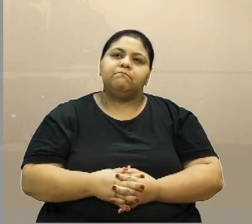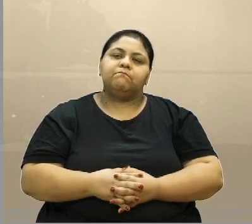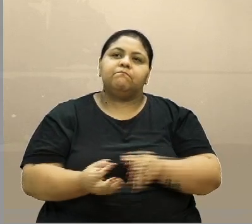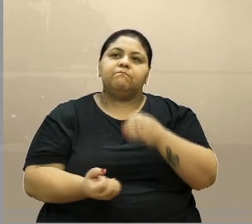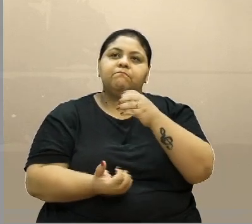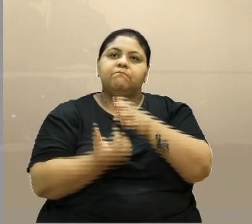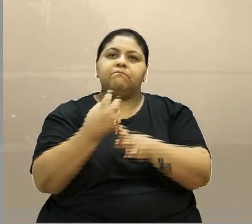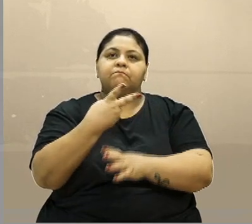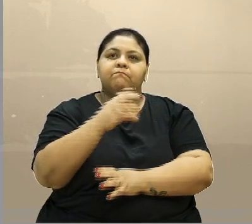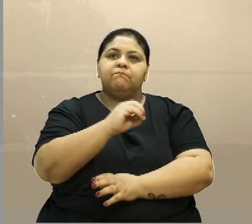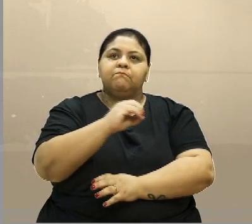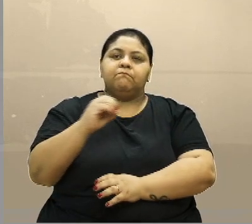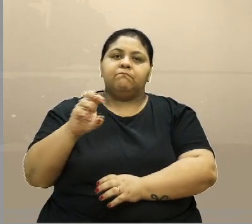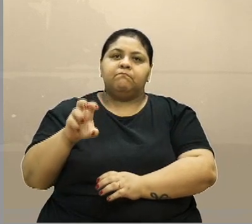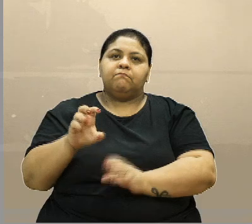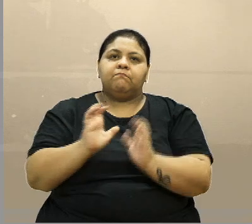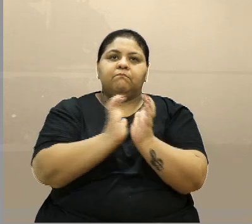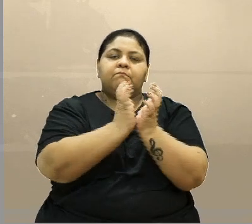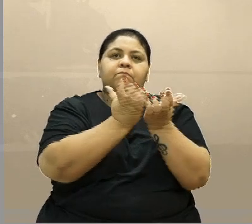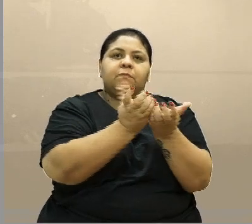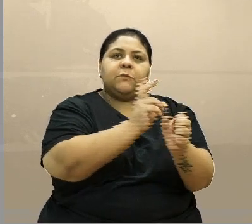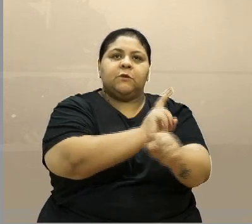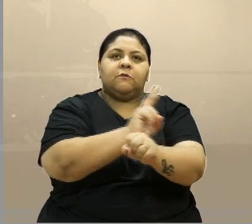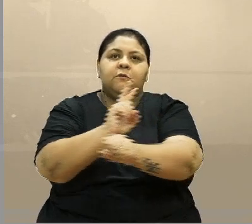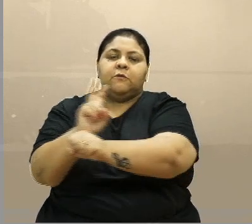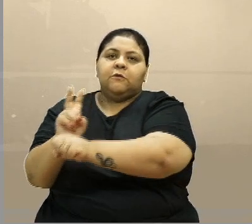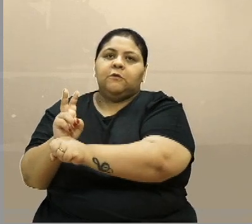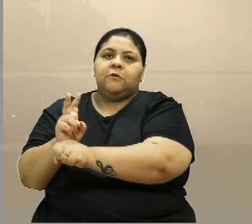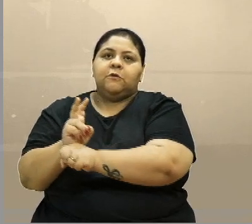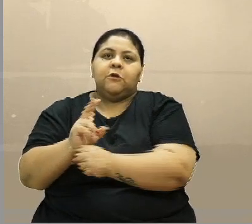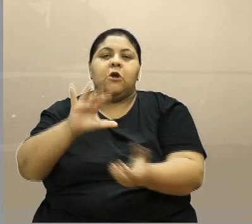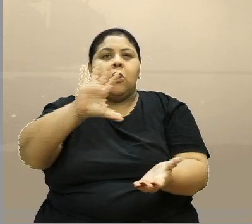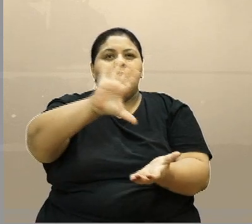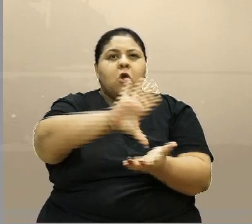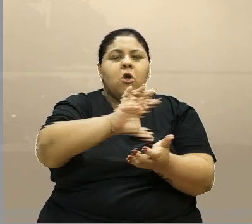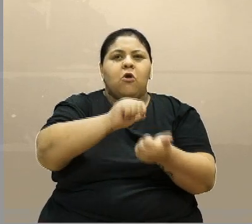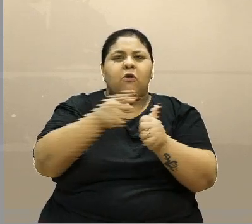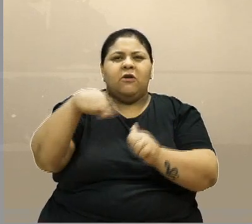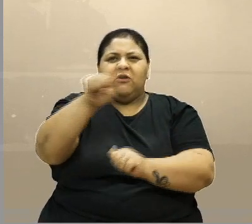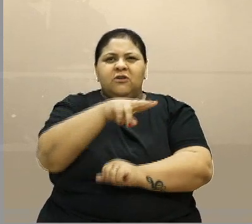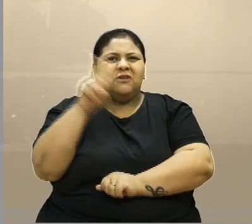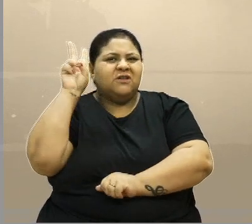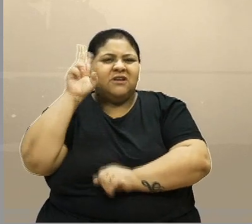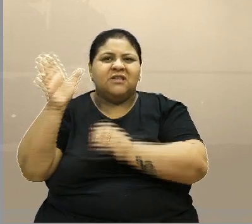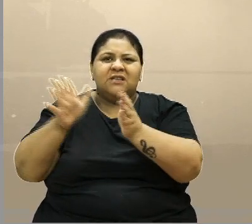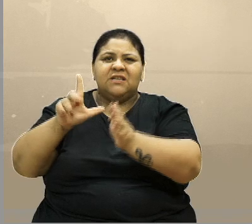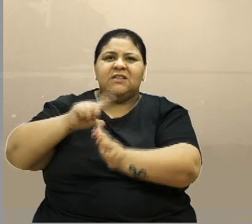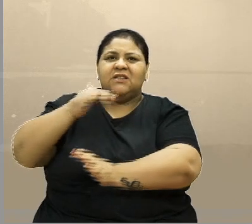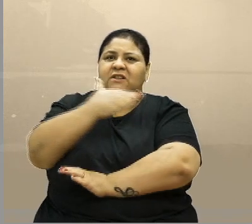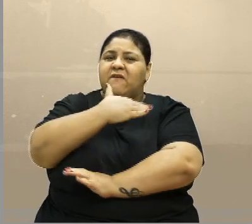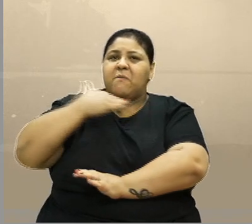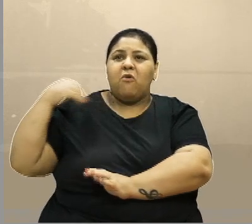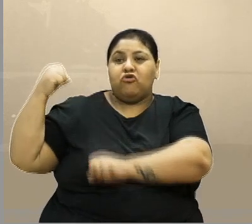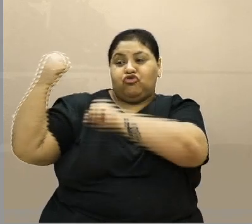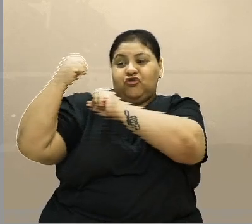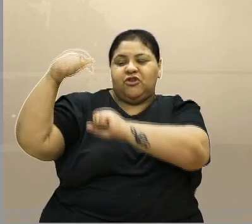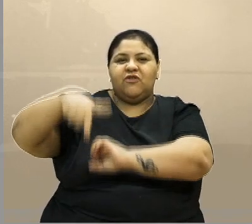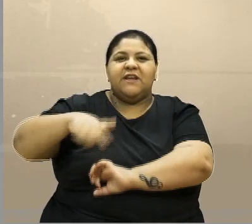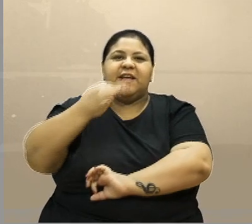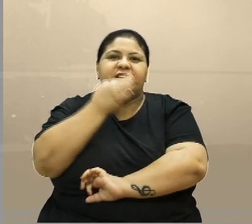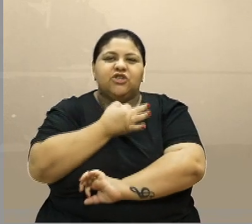Criamos em 2005 a Comissão de Prevenção à Violência em Praças Esportivas. Não sei se vocês lembram, naquele período teve a morte de um torcedor aqui em Caxias do